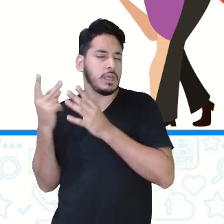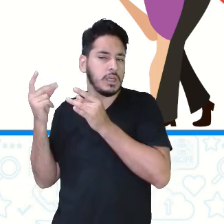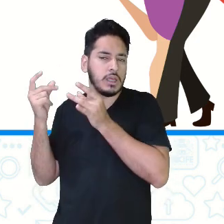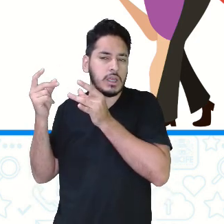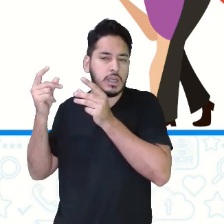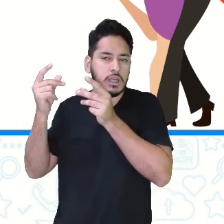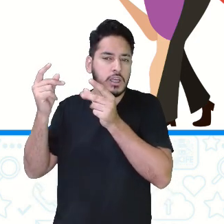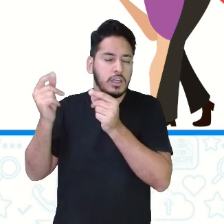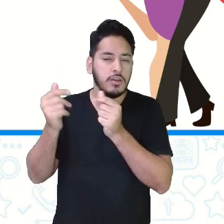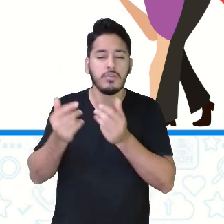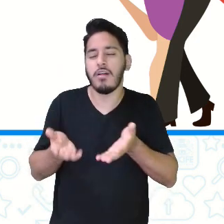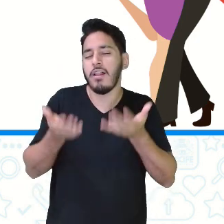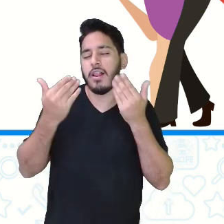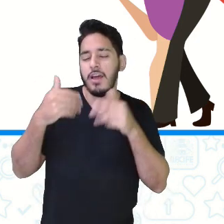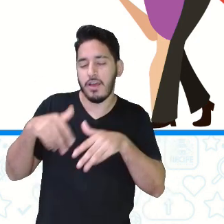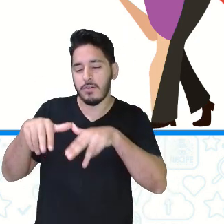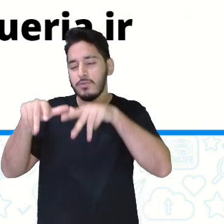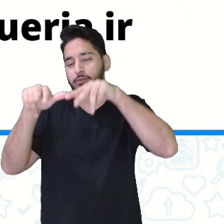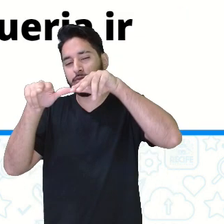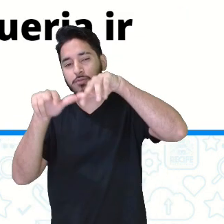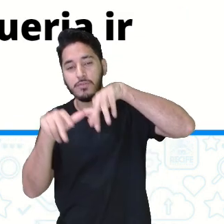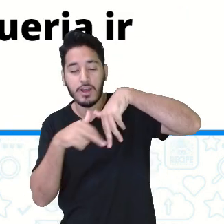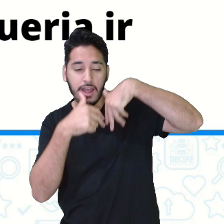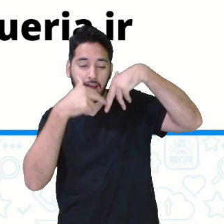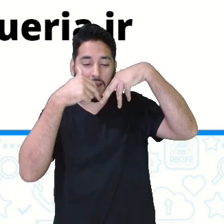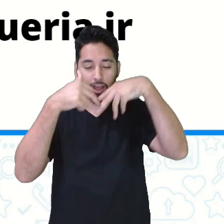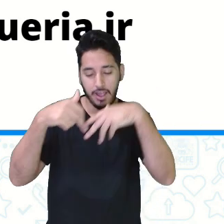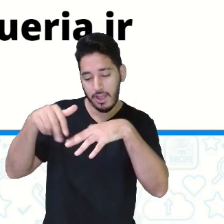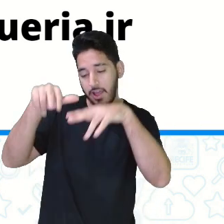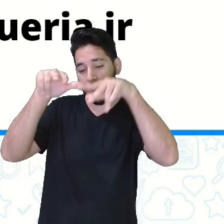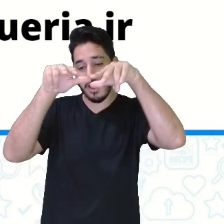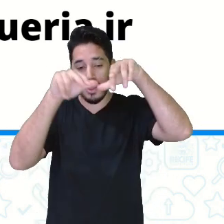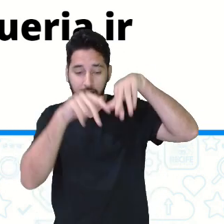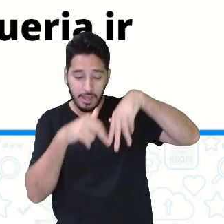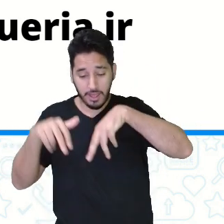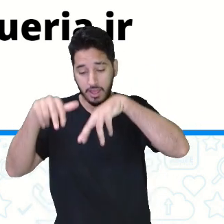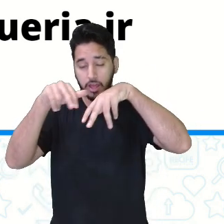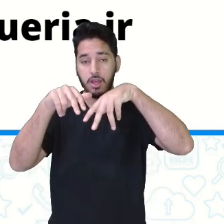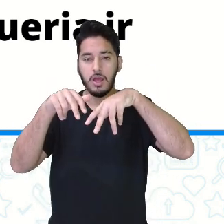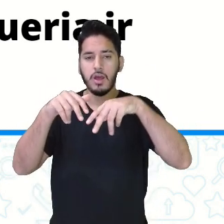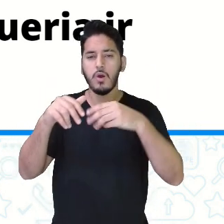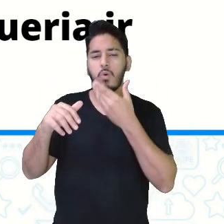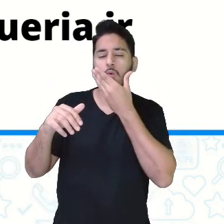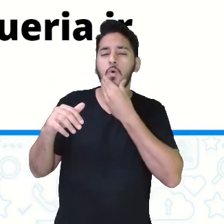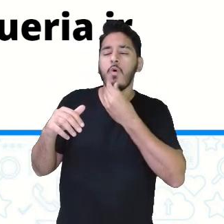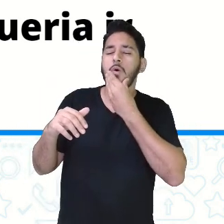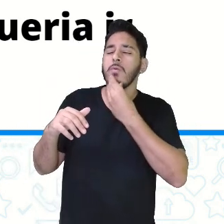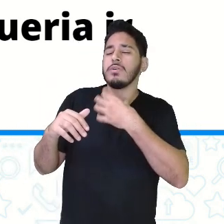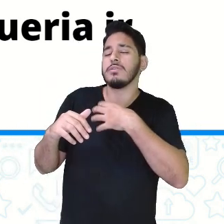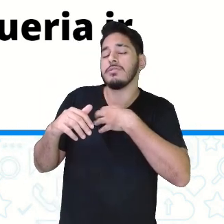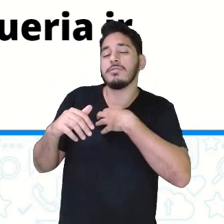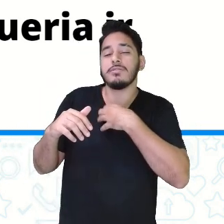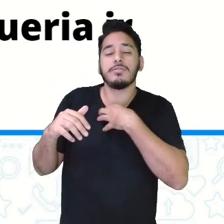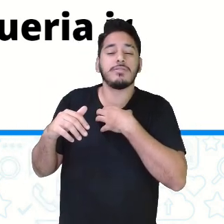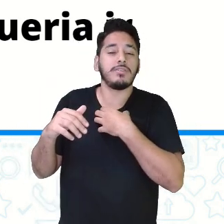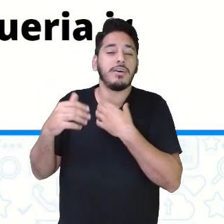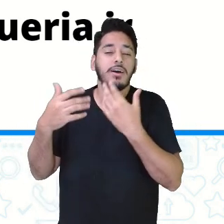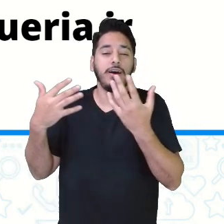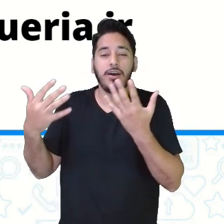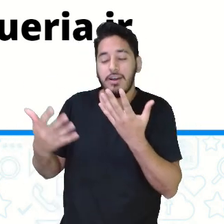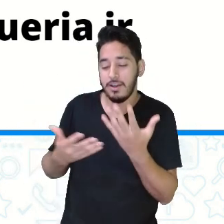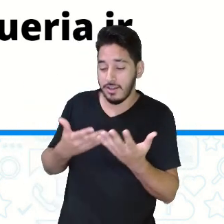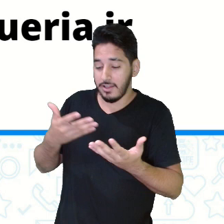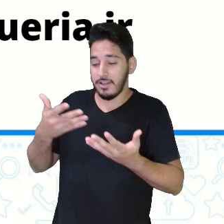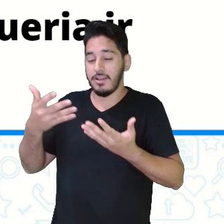dança. Tão leves e tão graciosos eram os seus passos. Leôncio se sentia completamente